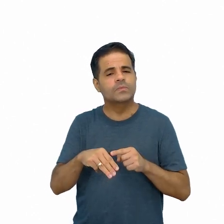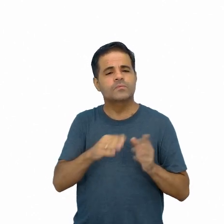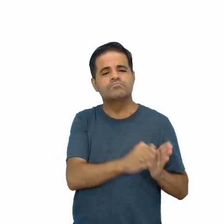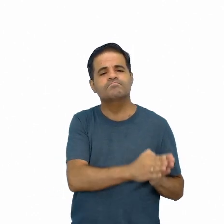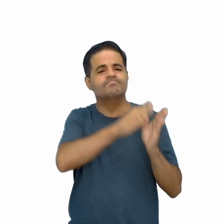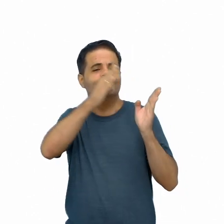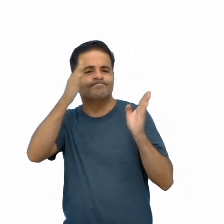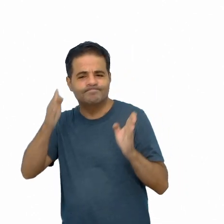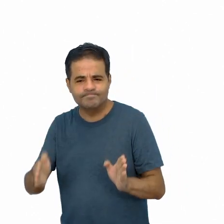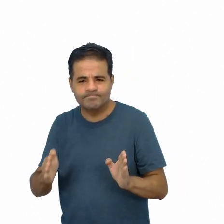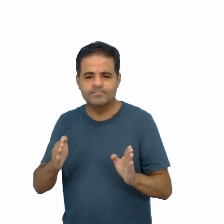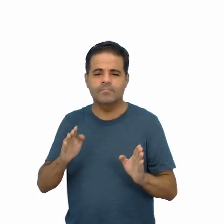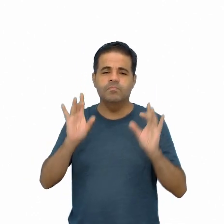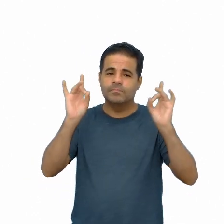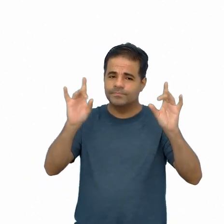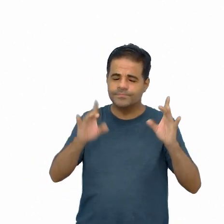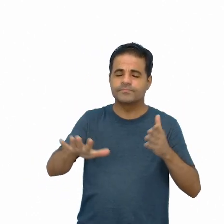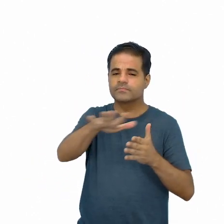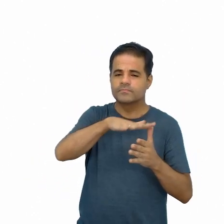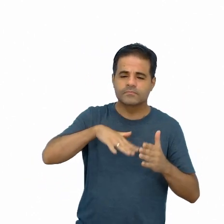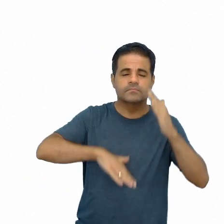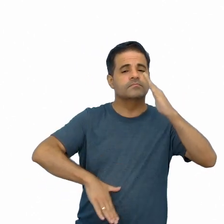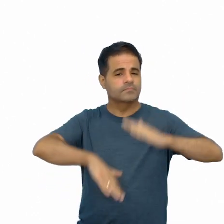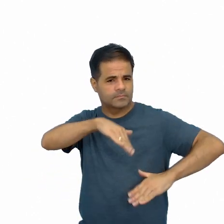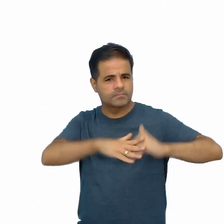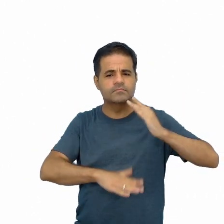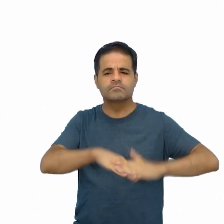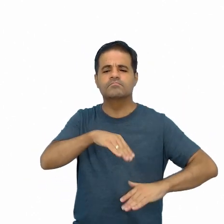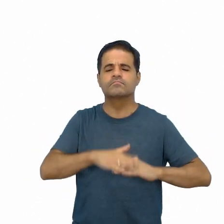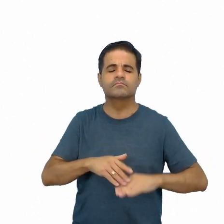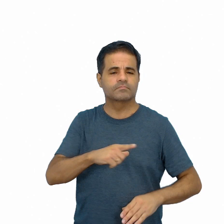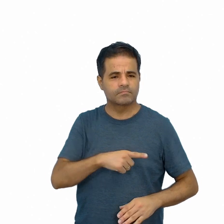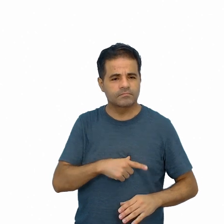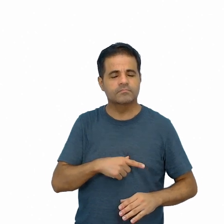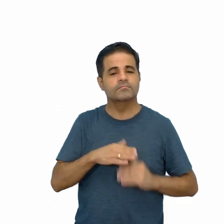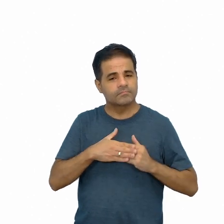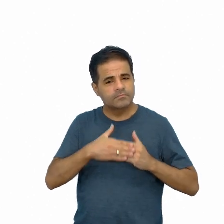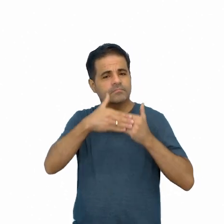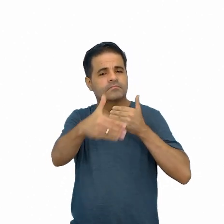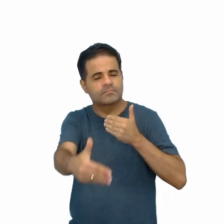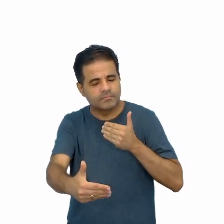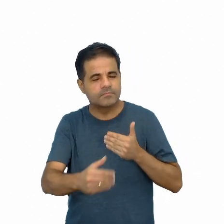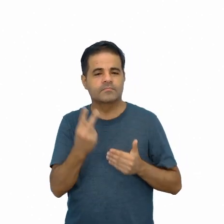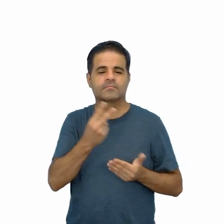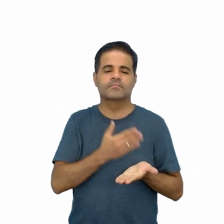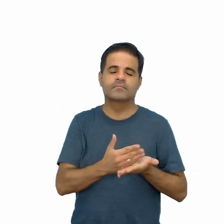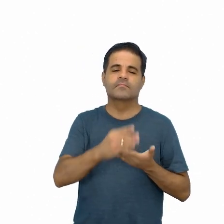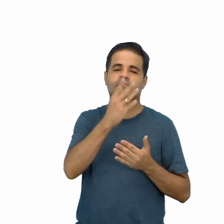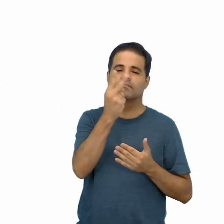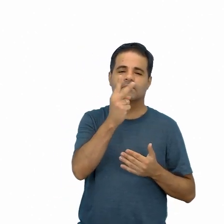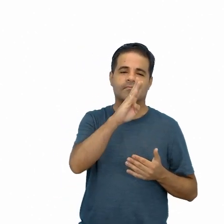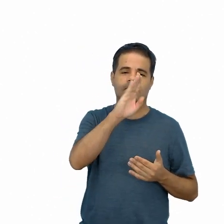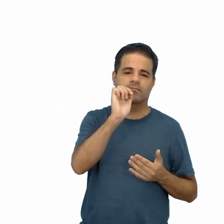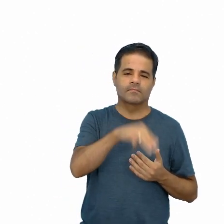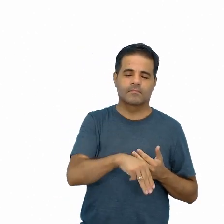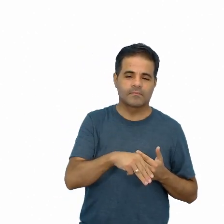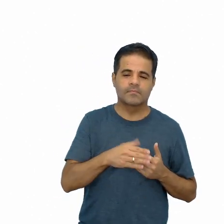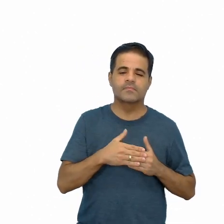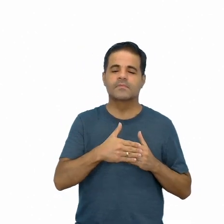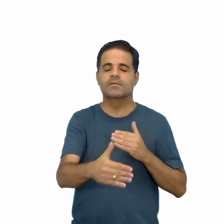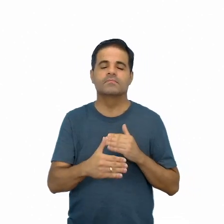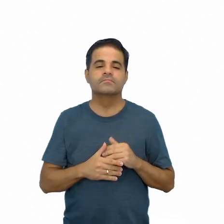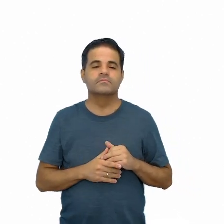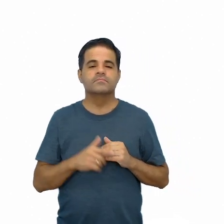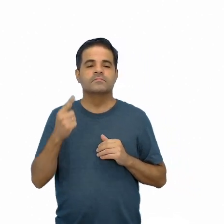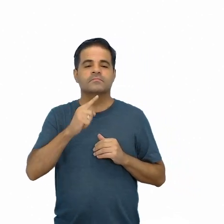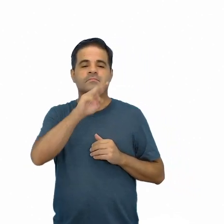parte específica de física, ela se iniciará no segundo bimestre. Então, o